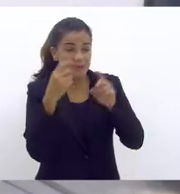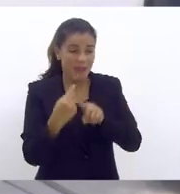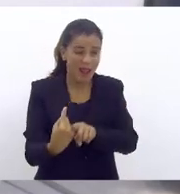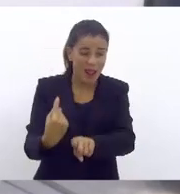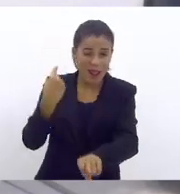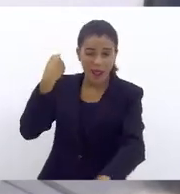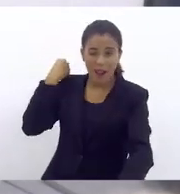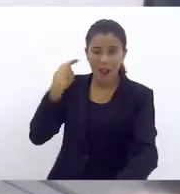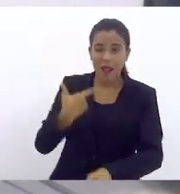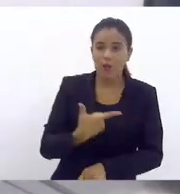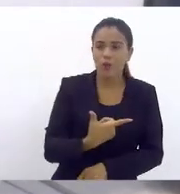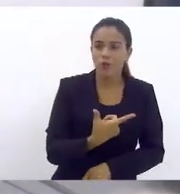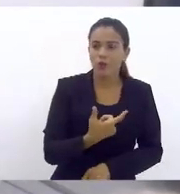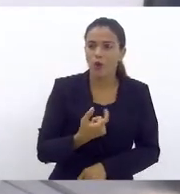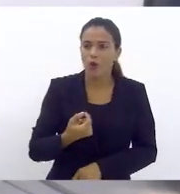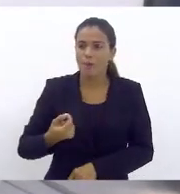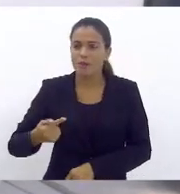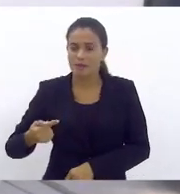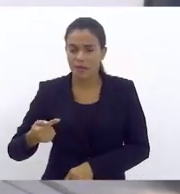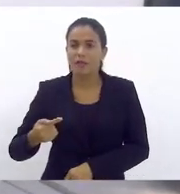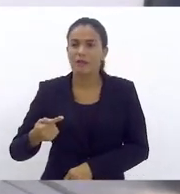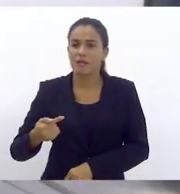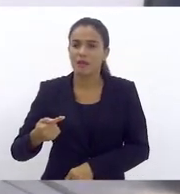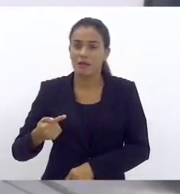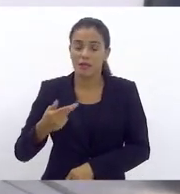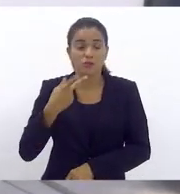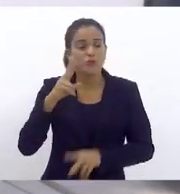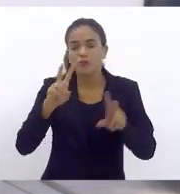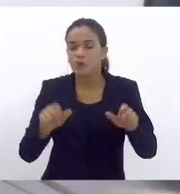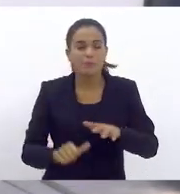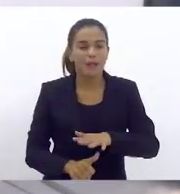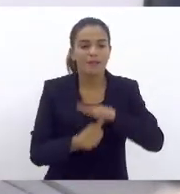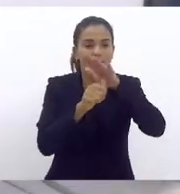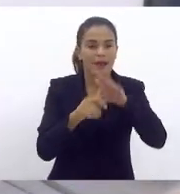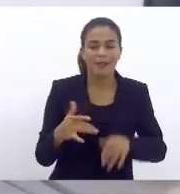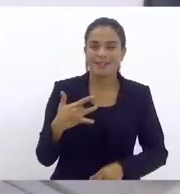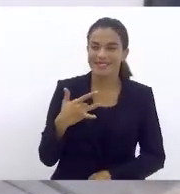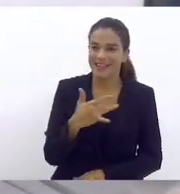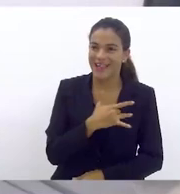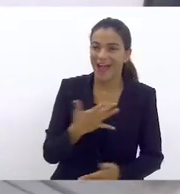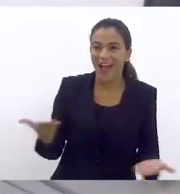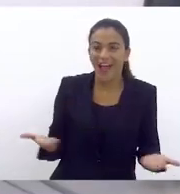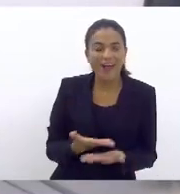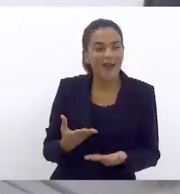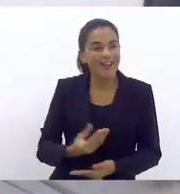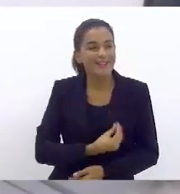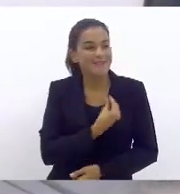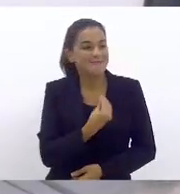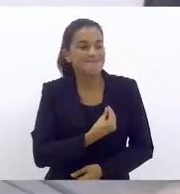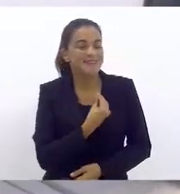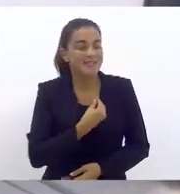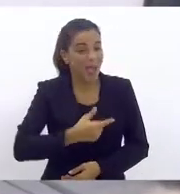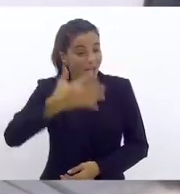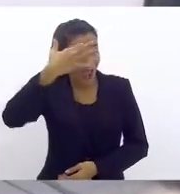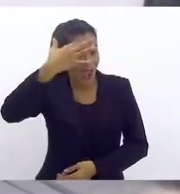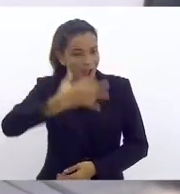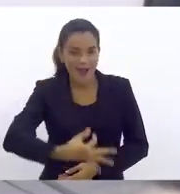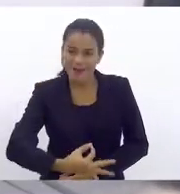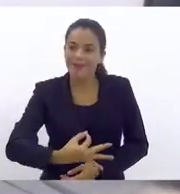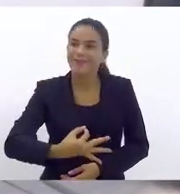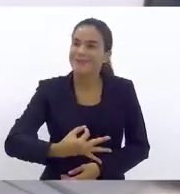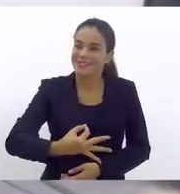2007 era uma coisa puxada pela saúde sobre a liderança da Saúde agora tá presente na concepção na compreensão